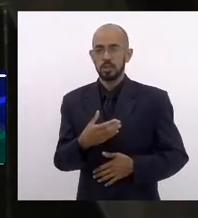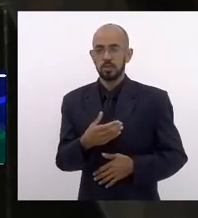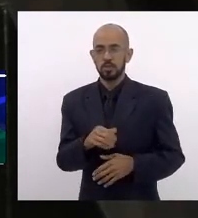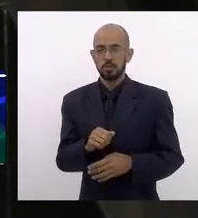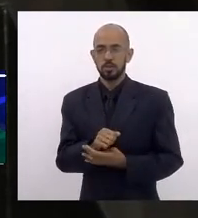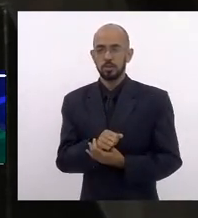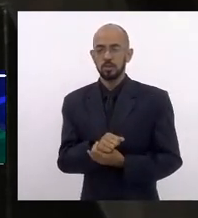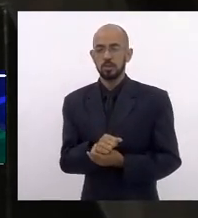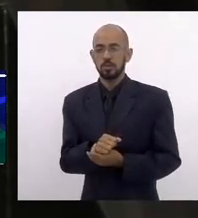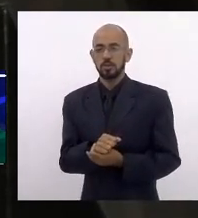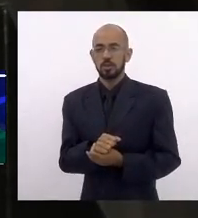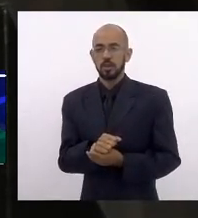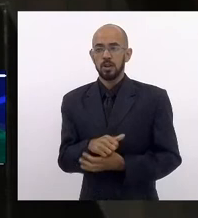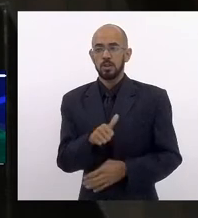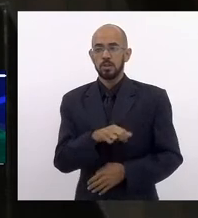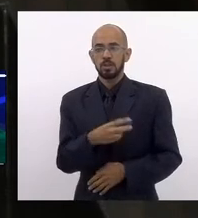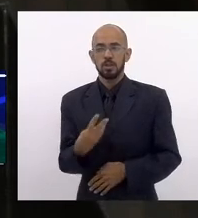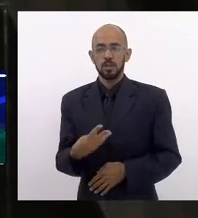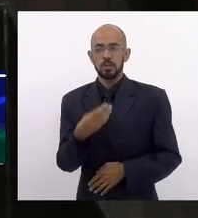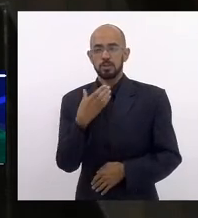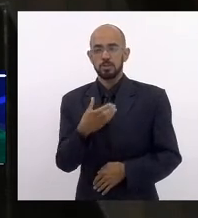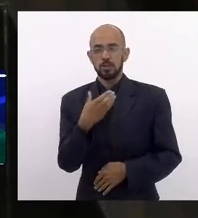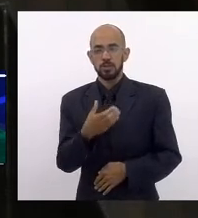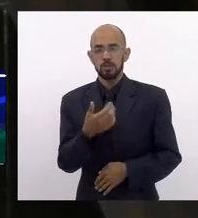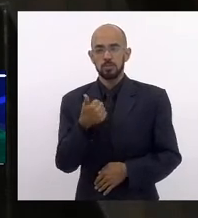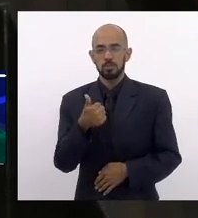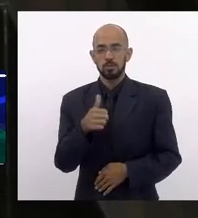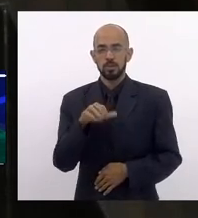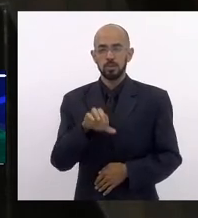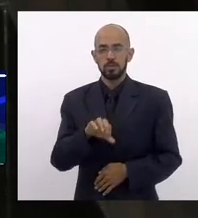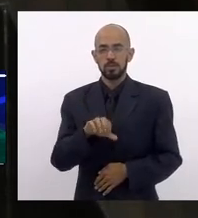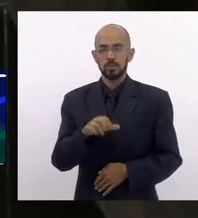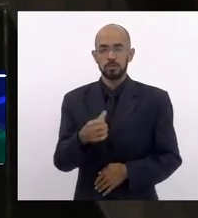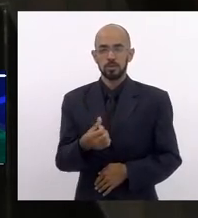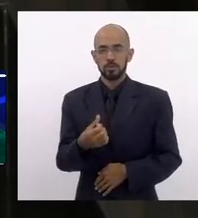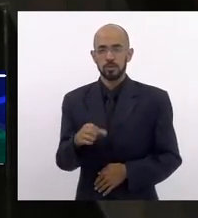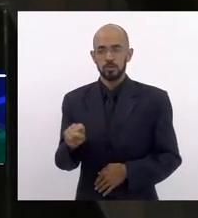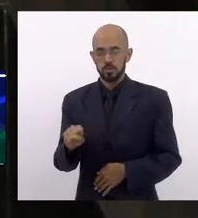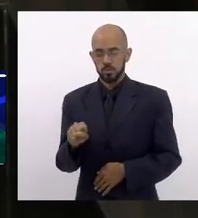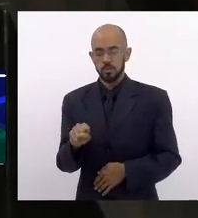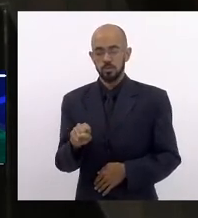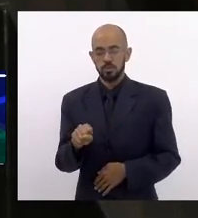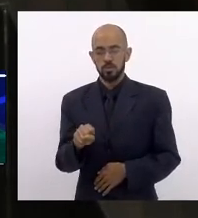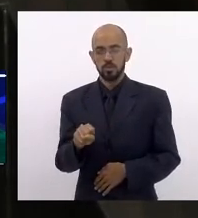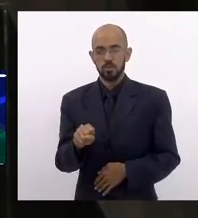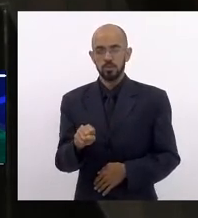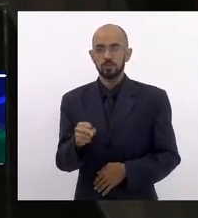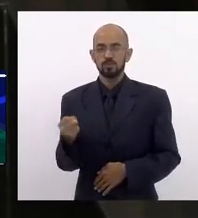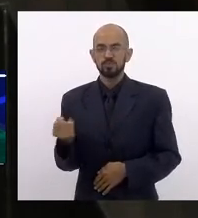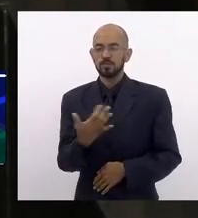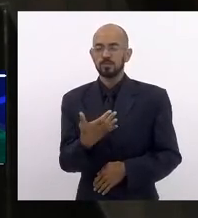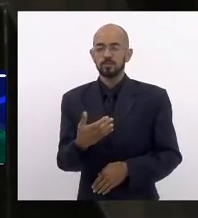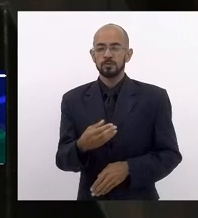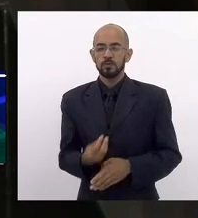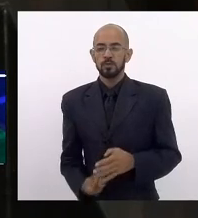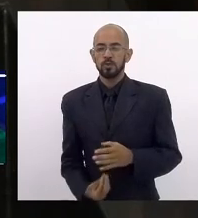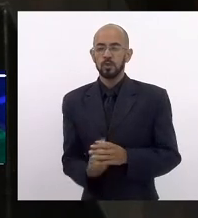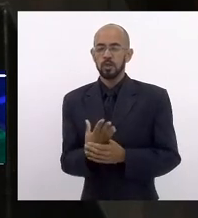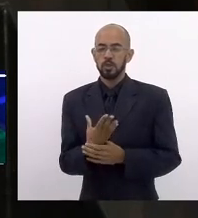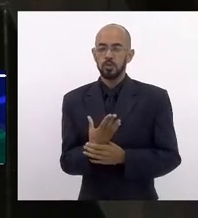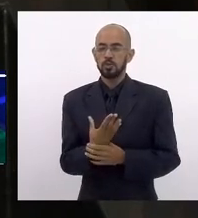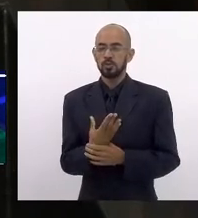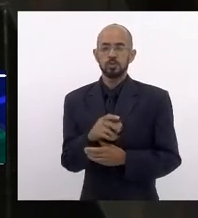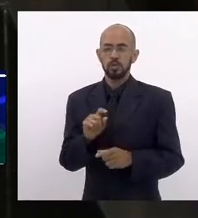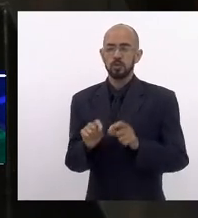inevitavelmente, ao 13 de dezembro de 1968, quando foi instituído, foi